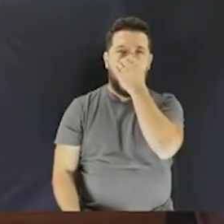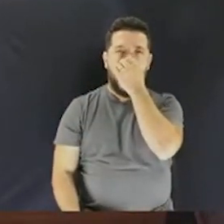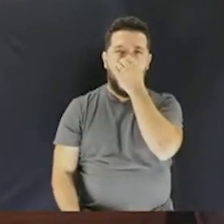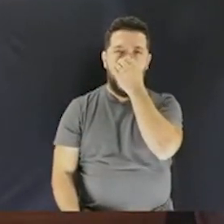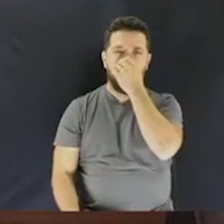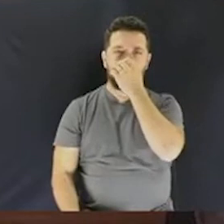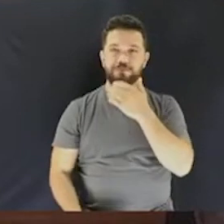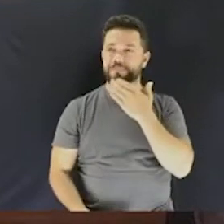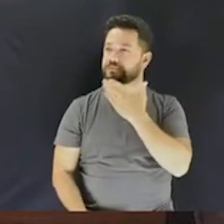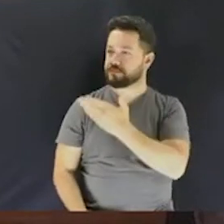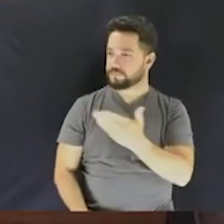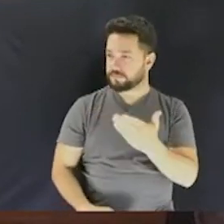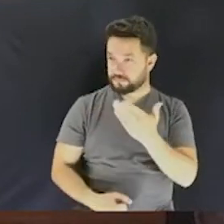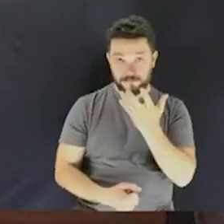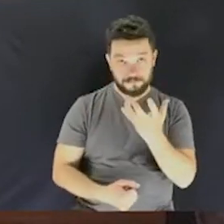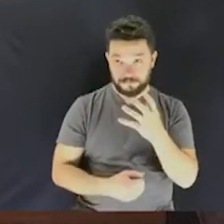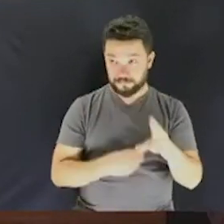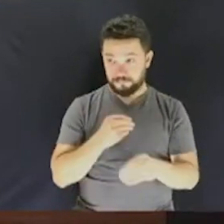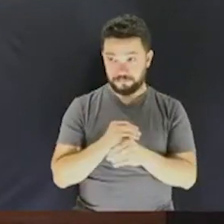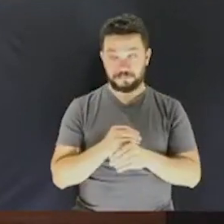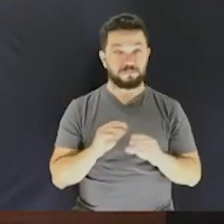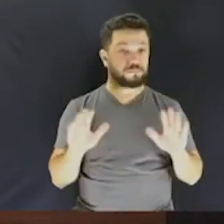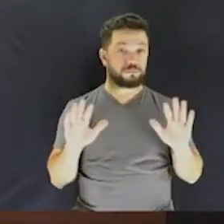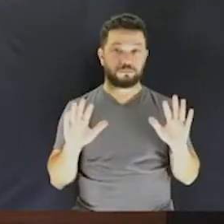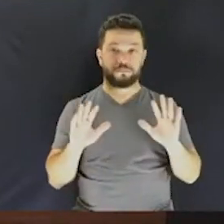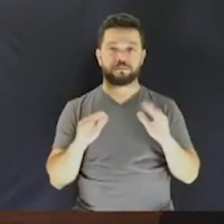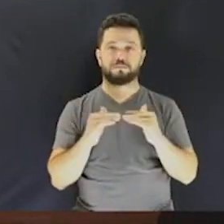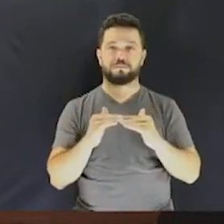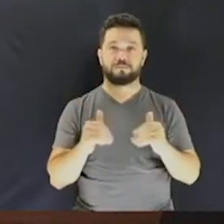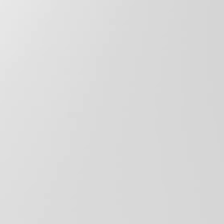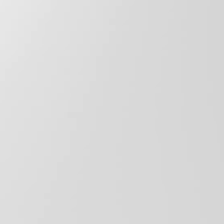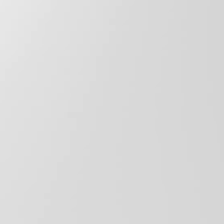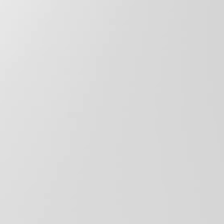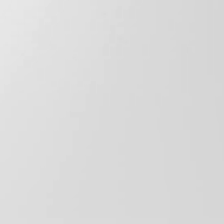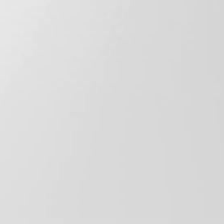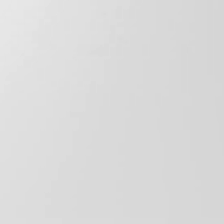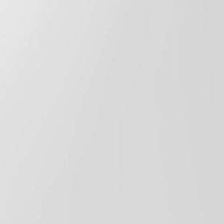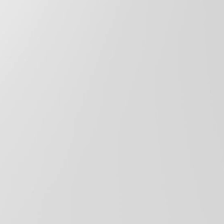vereador deseja encaminhar. Não. Então, os vereadores favoráveis, permaneçam como estão. Aprovado.